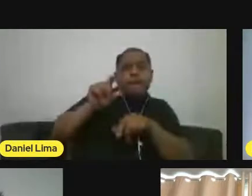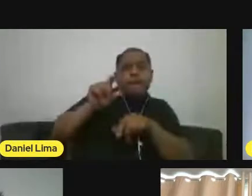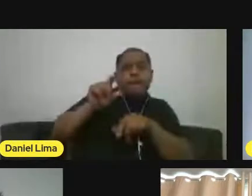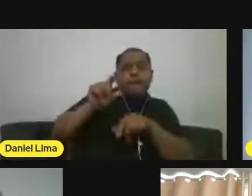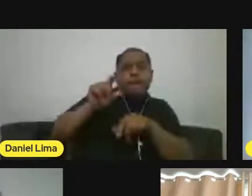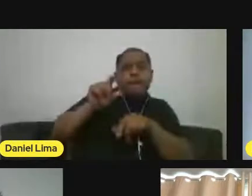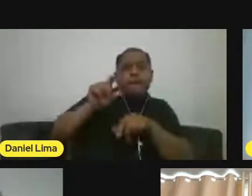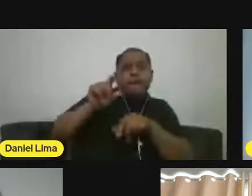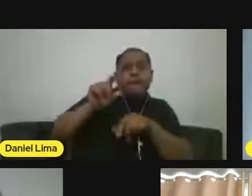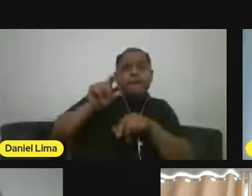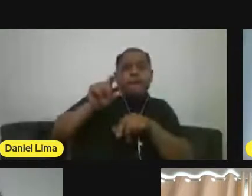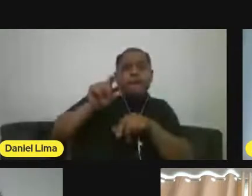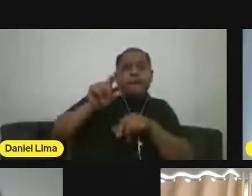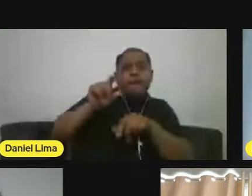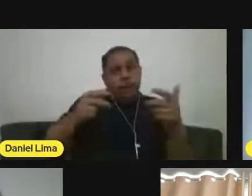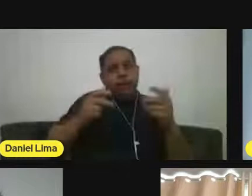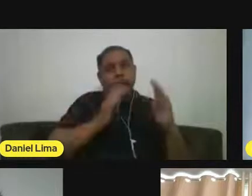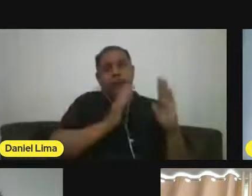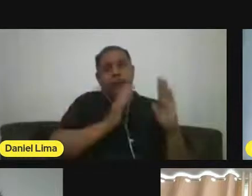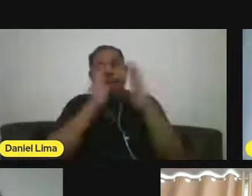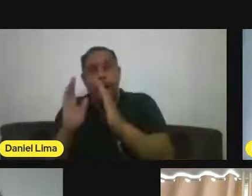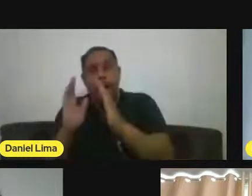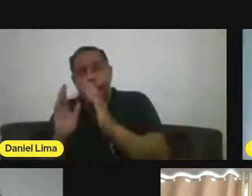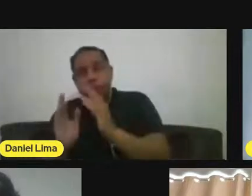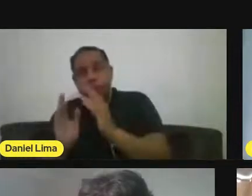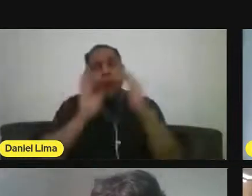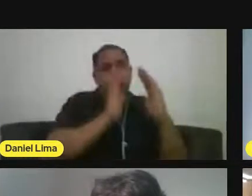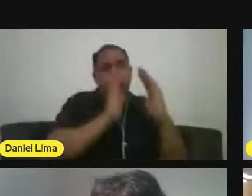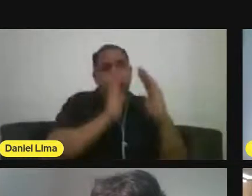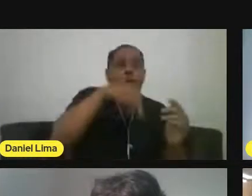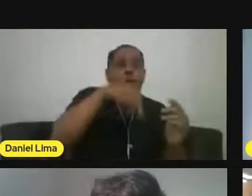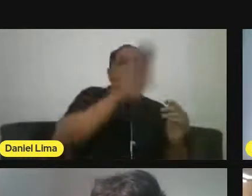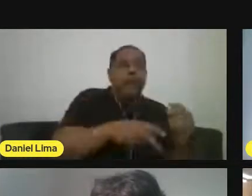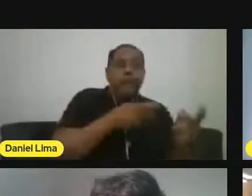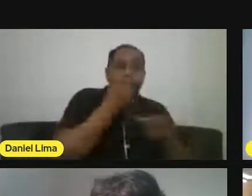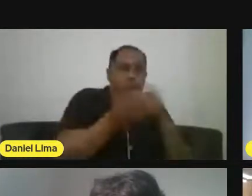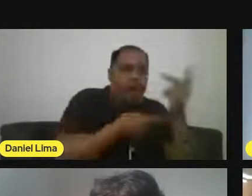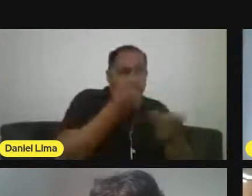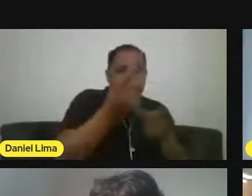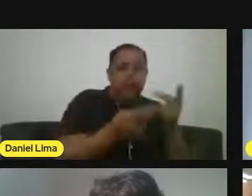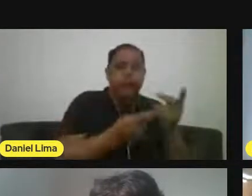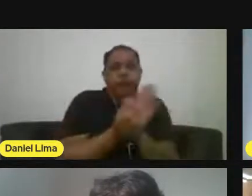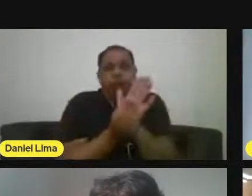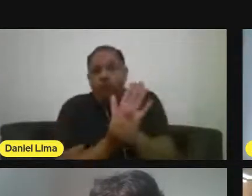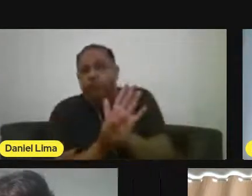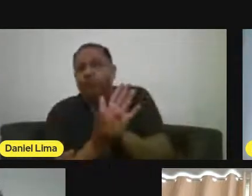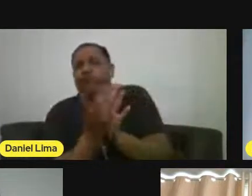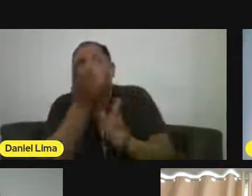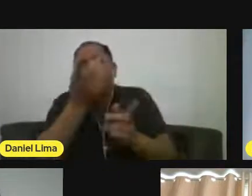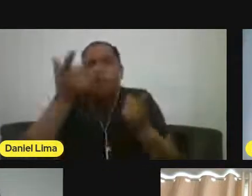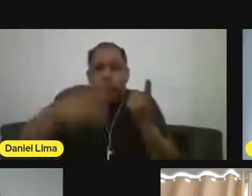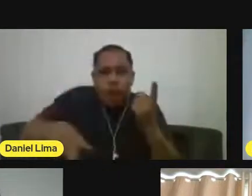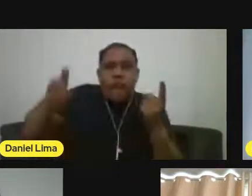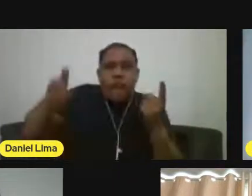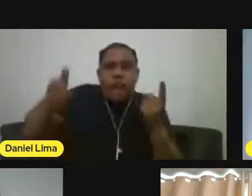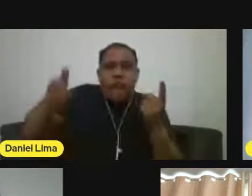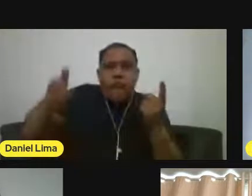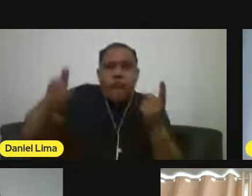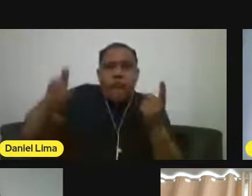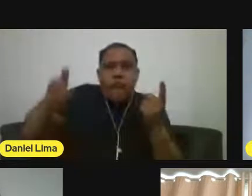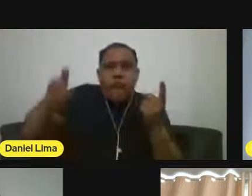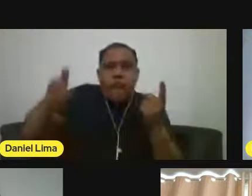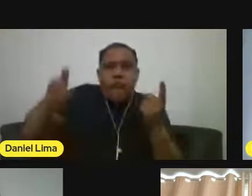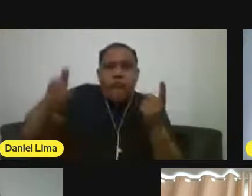falei. Assim, muitas vezes repito a alguém o que já lhe repeti, pergunto-lhe de novo aquilo que ela já me